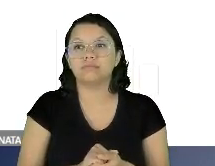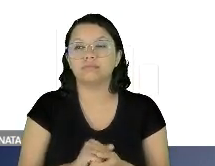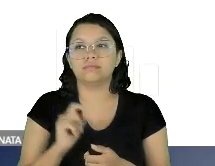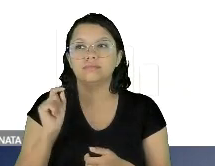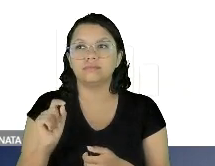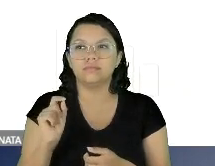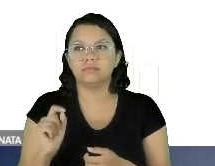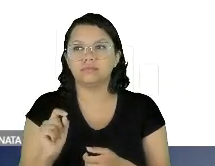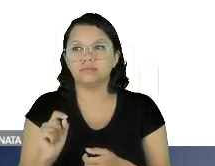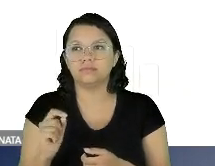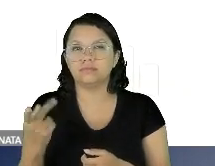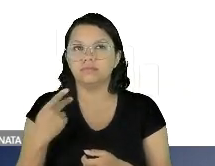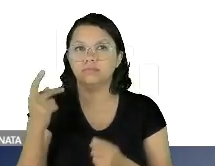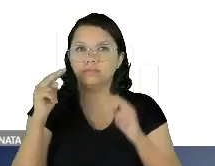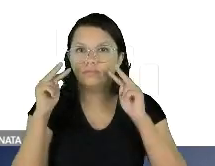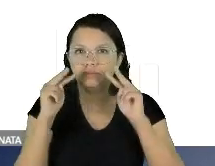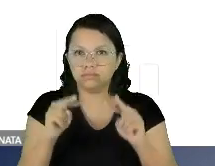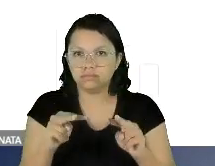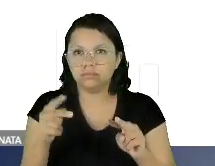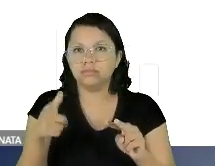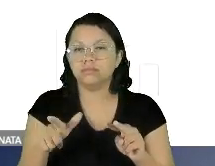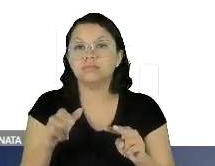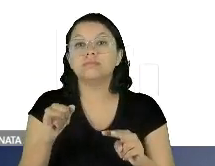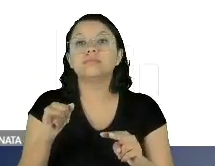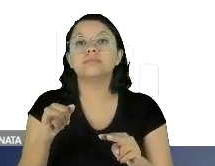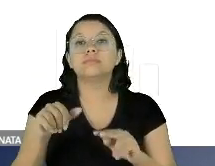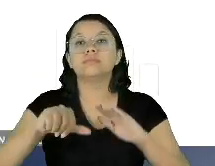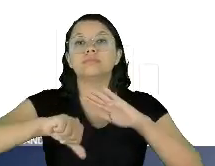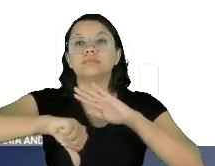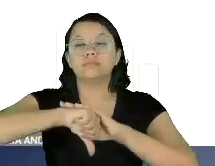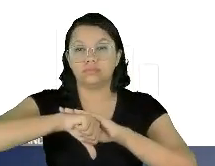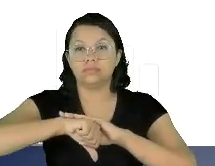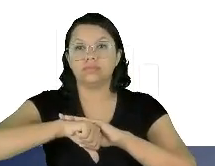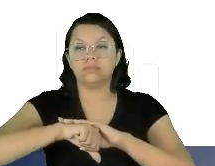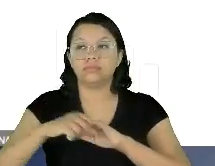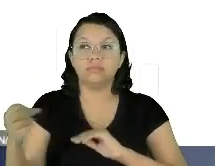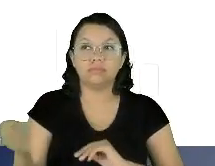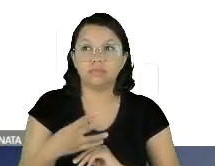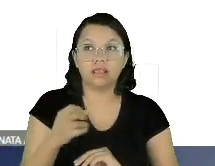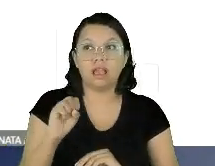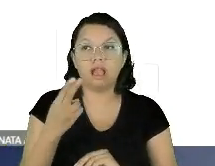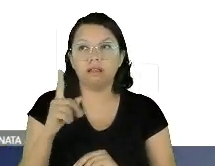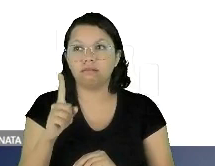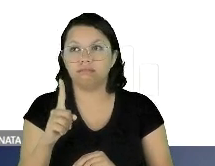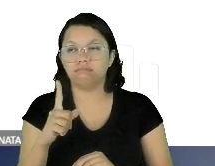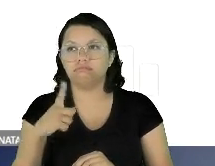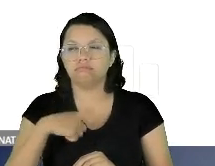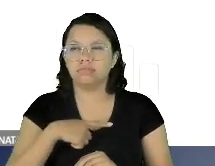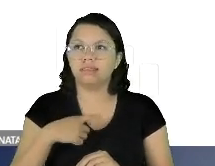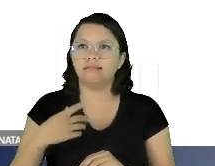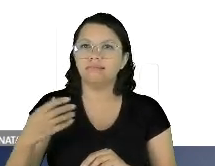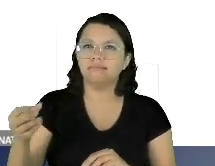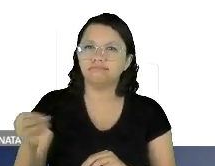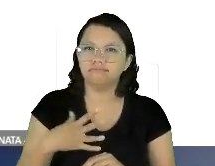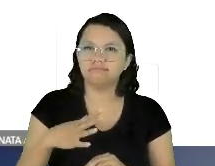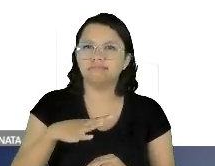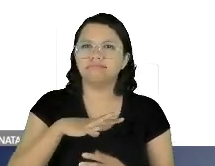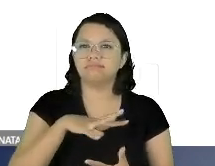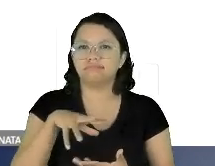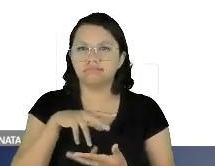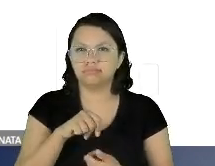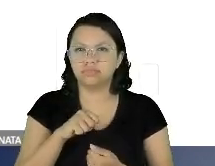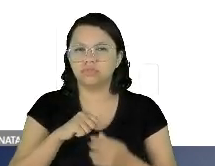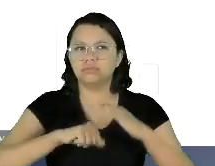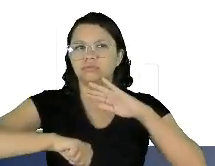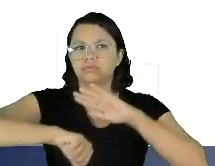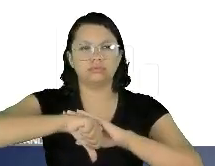da gente rever se os crimes estão atuais ou não, se existe uma atualidade dos crimes, porque, como